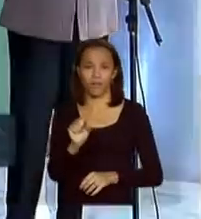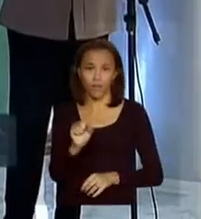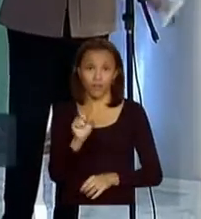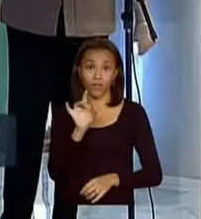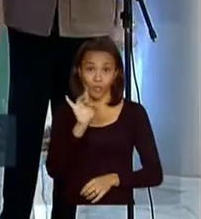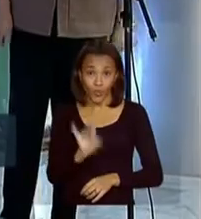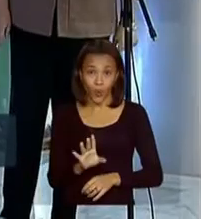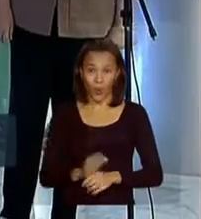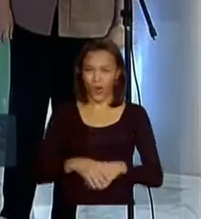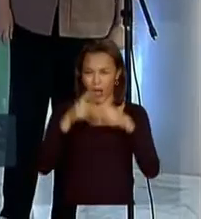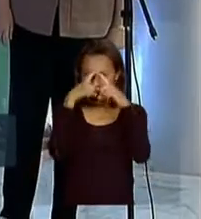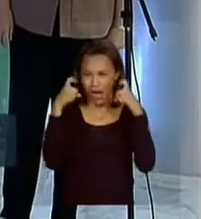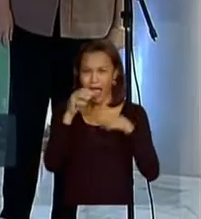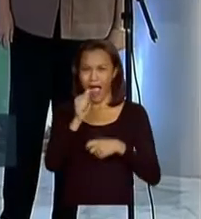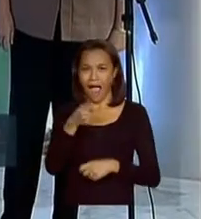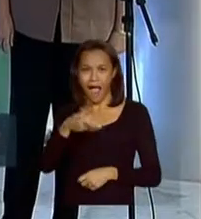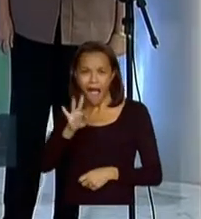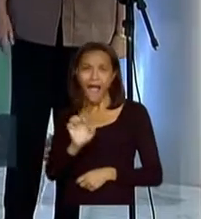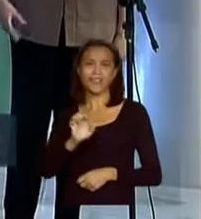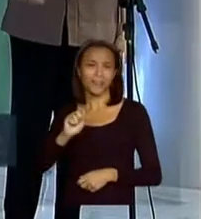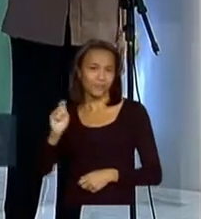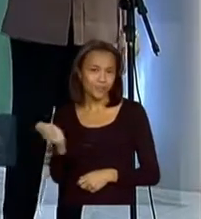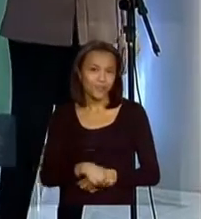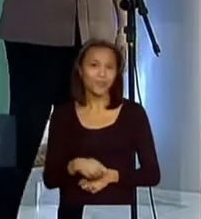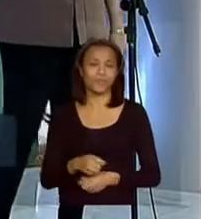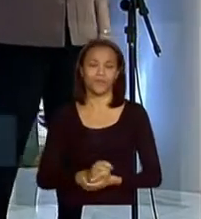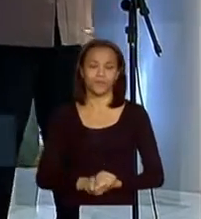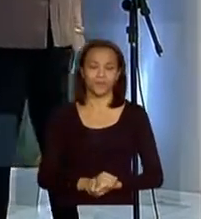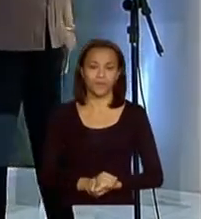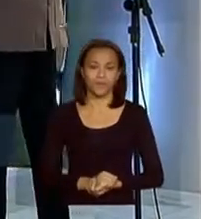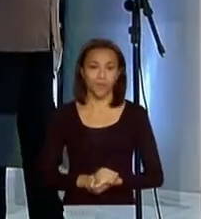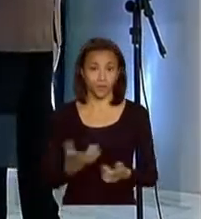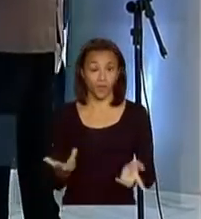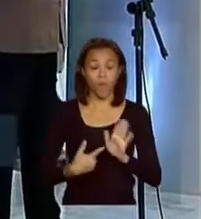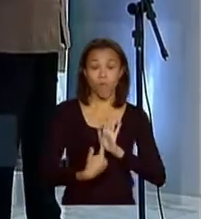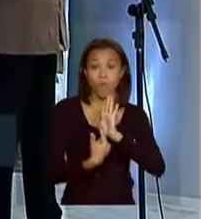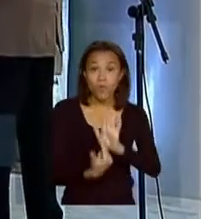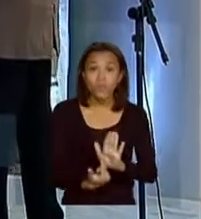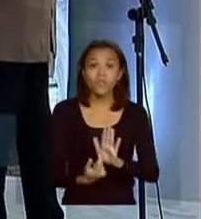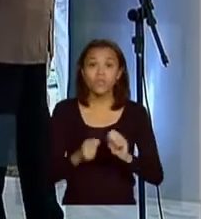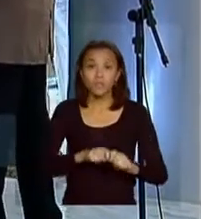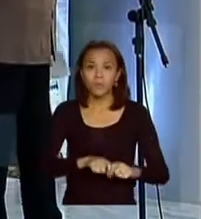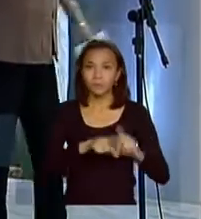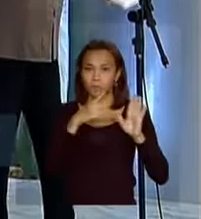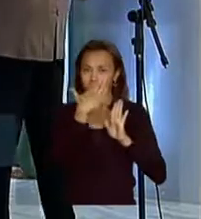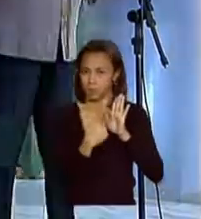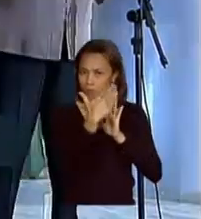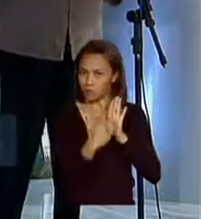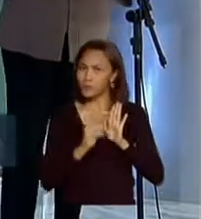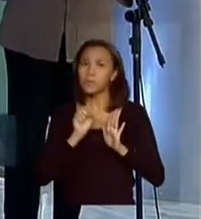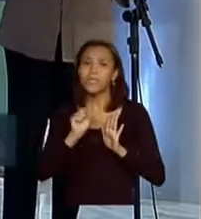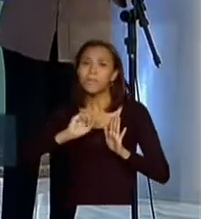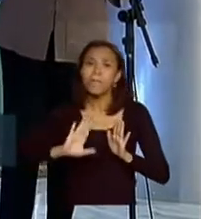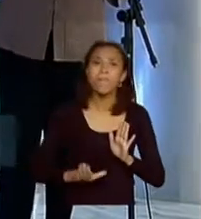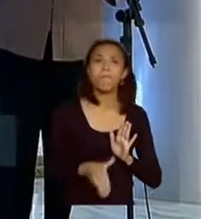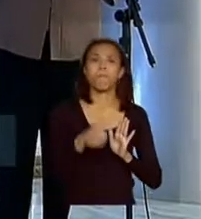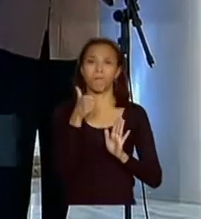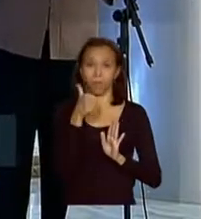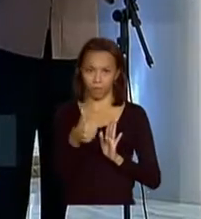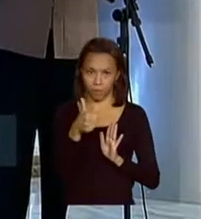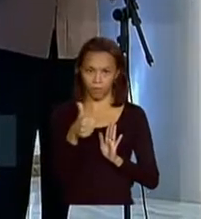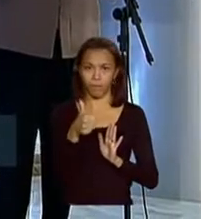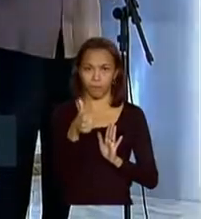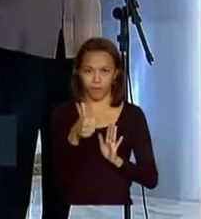que só a arte consegue fazer entre os povos é mostrando o que tem de melhor